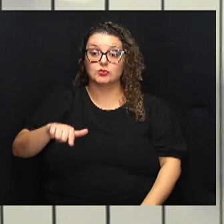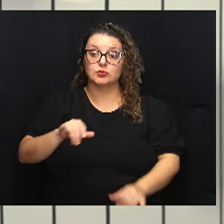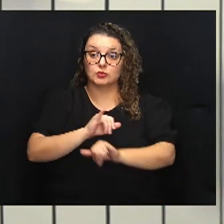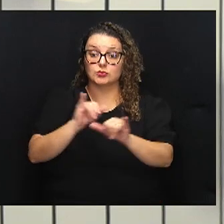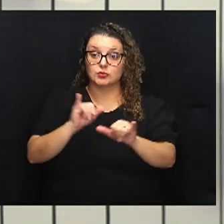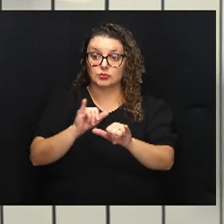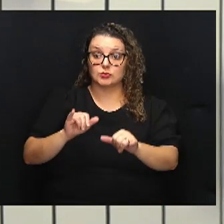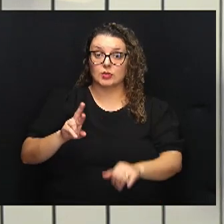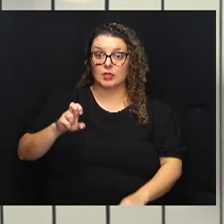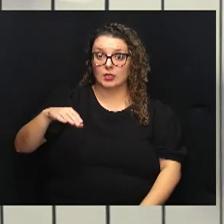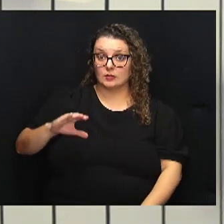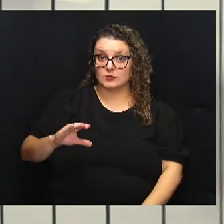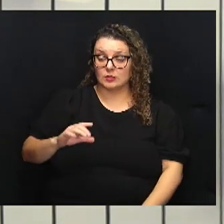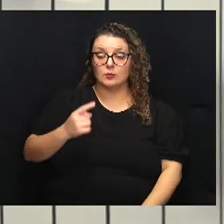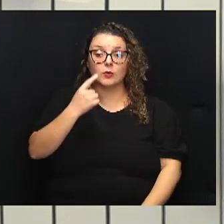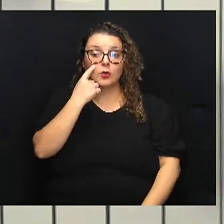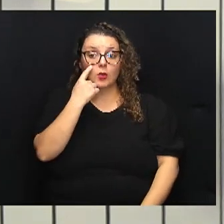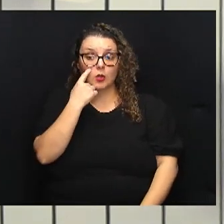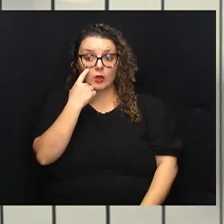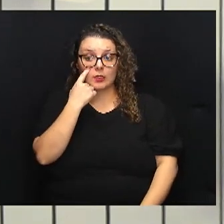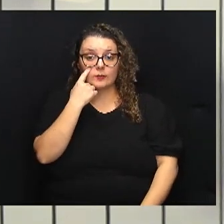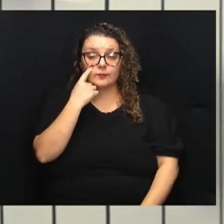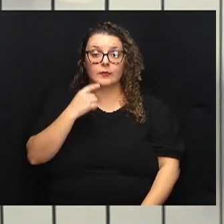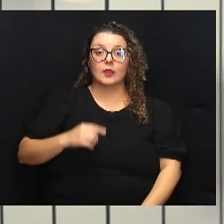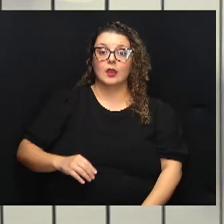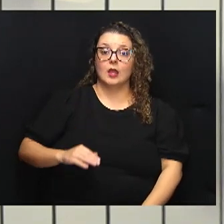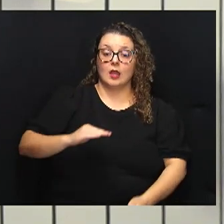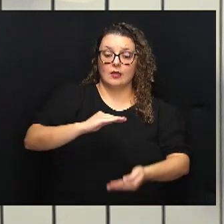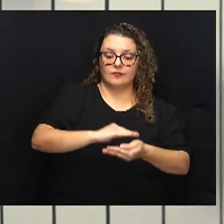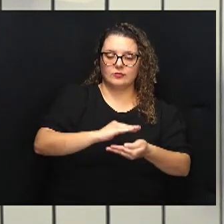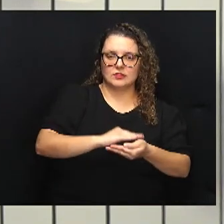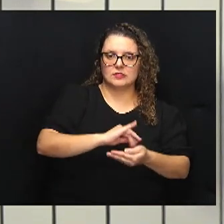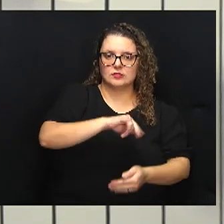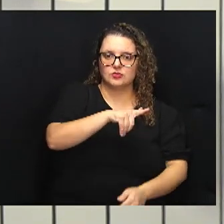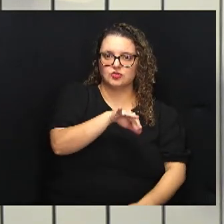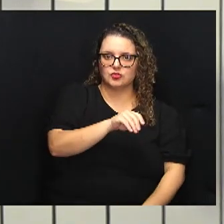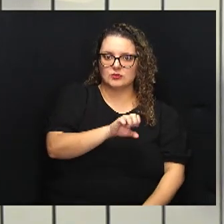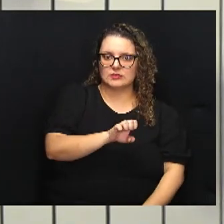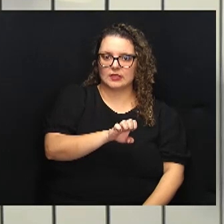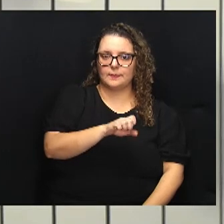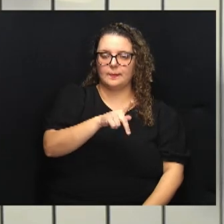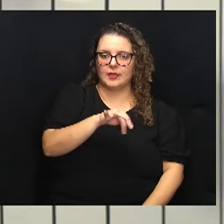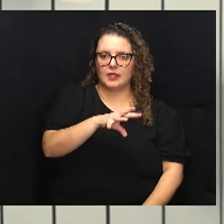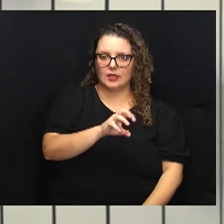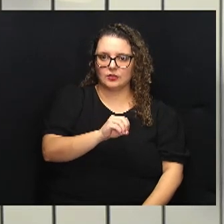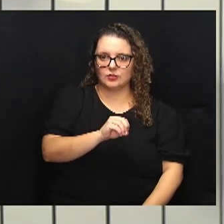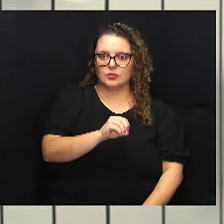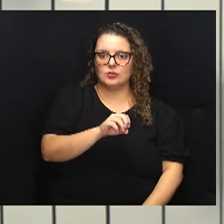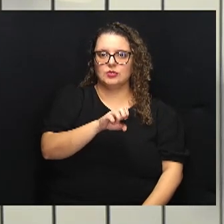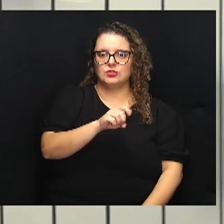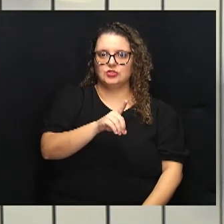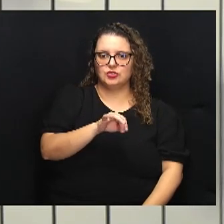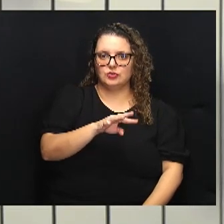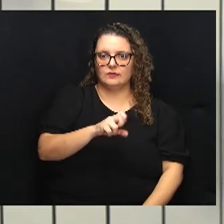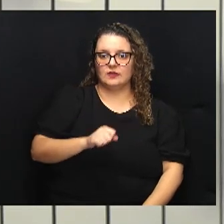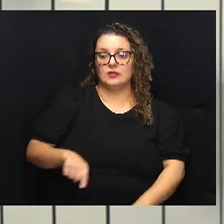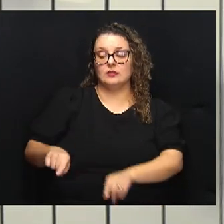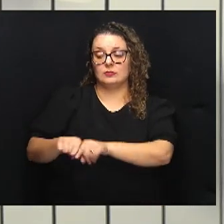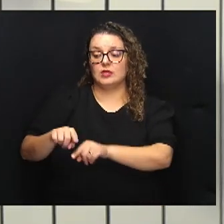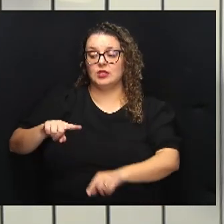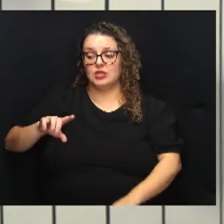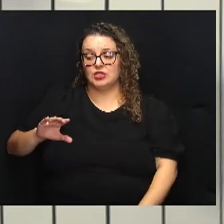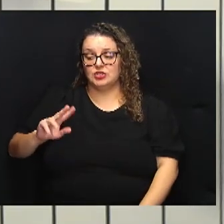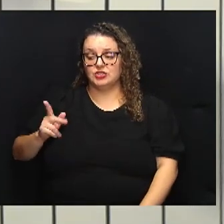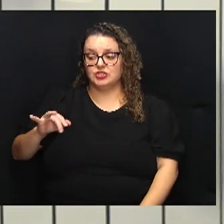notícias da metrópole, porque olha só, hein? A Fundação José Pedro de Oliveira e o Instituto Chico Mendes de Conservação da